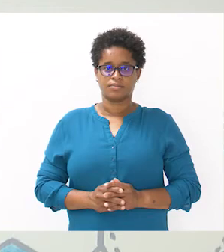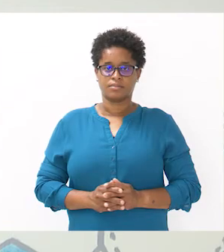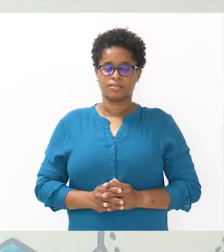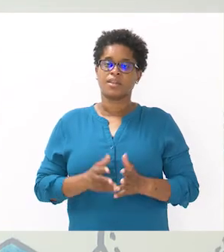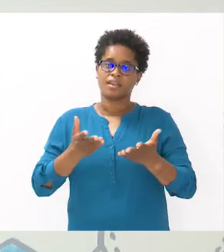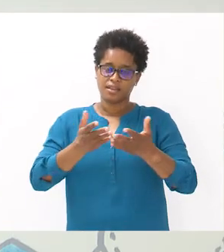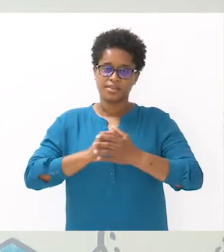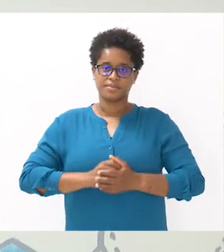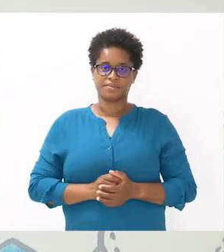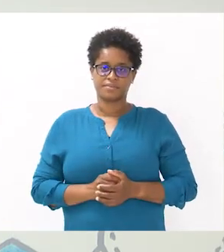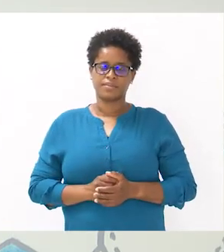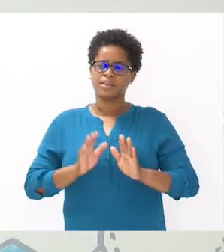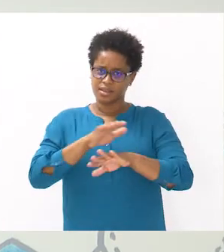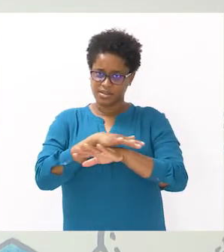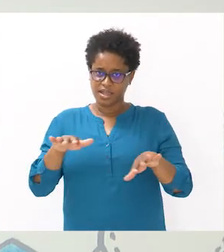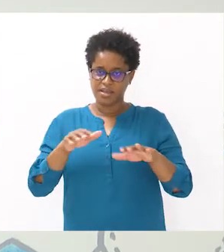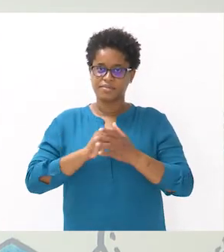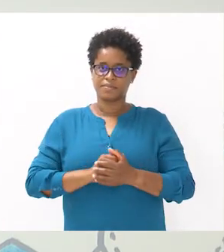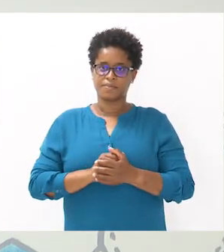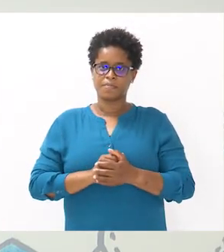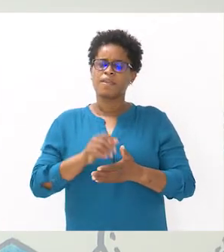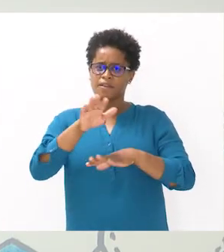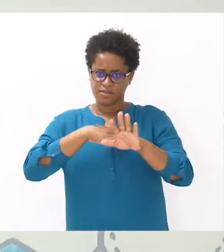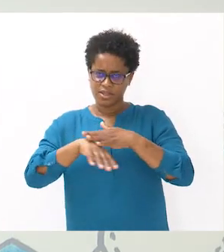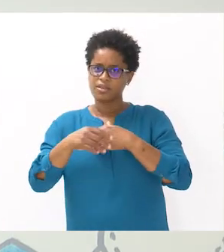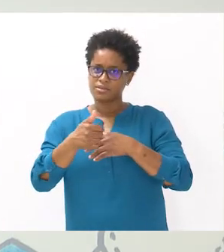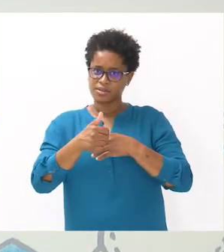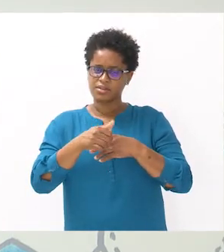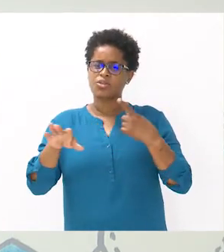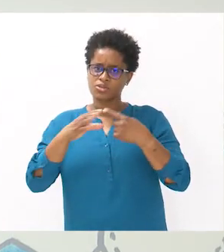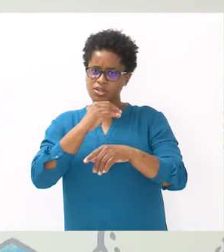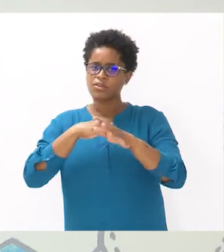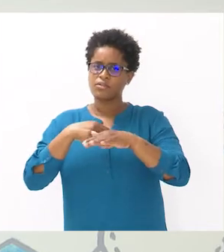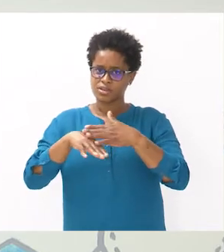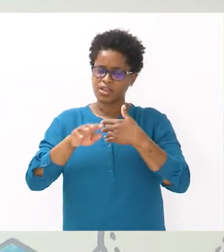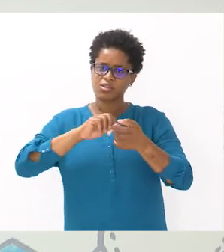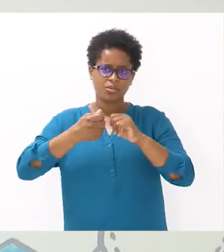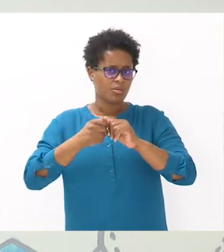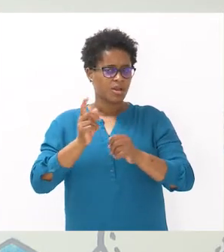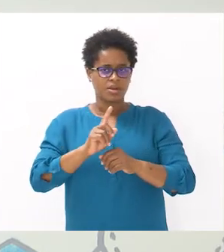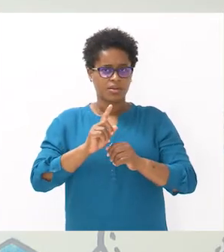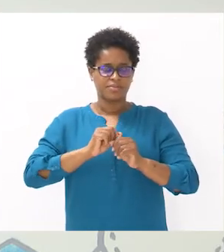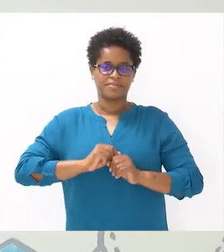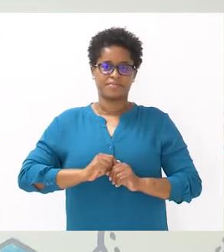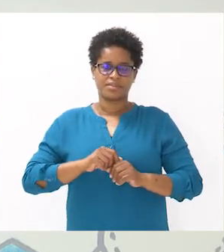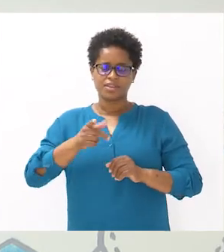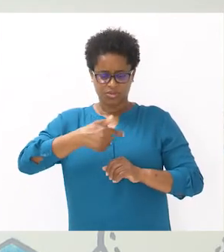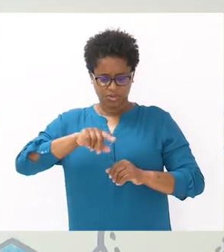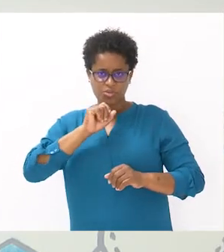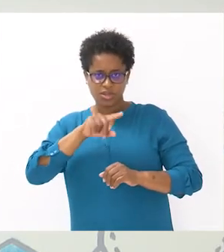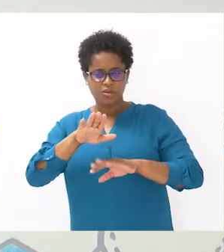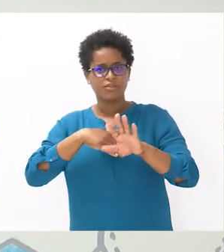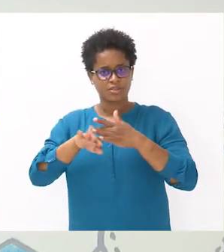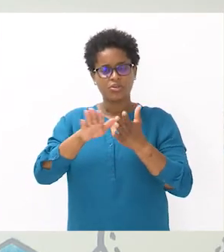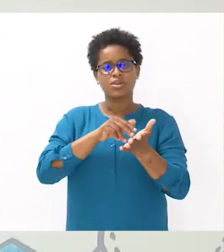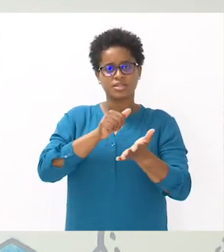E aí? Já está? Acertaram? Conseguiram fazer sem nenhum problema? Podemos já fazer a